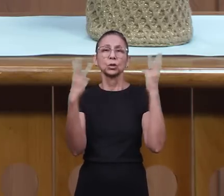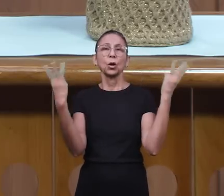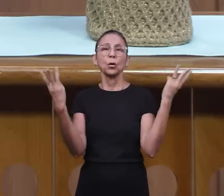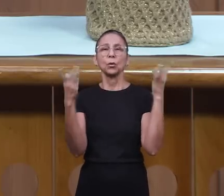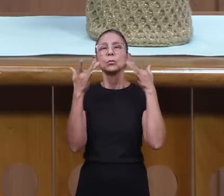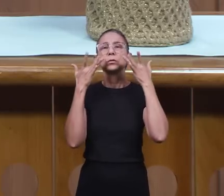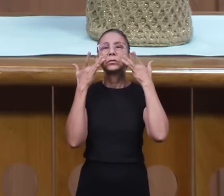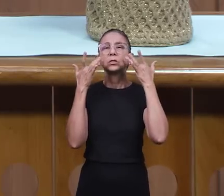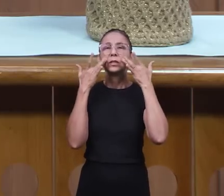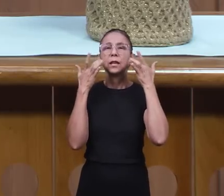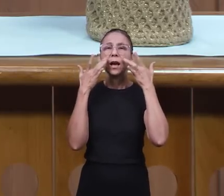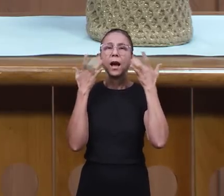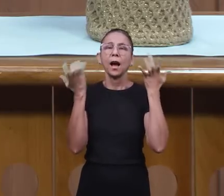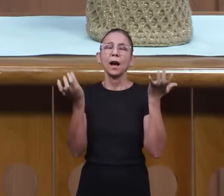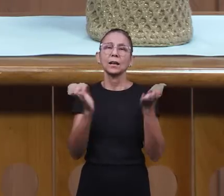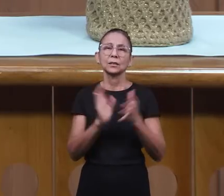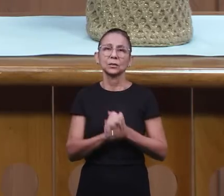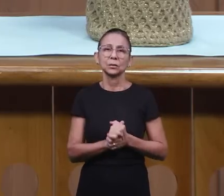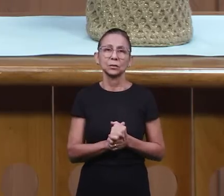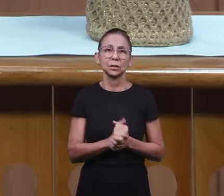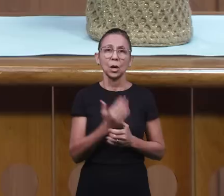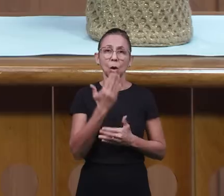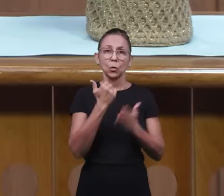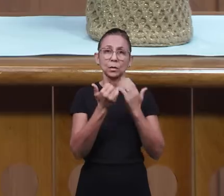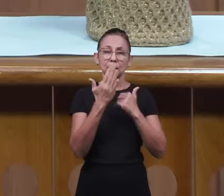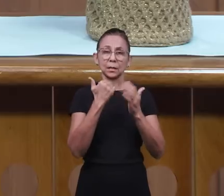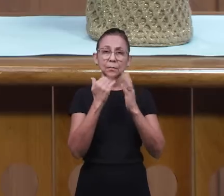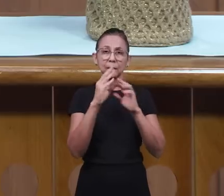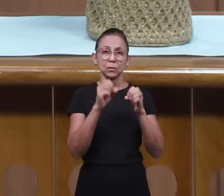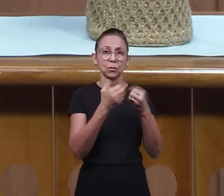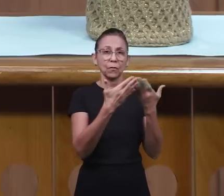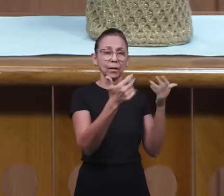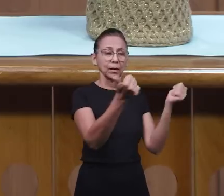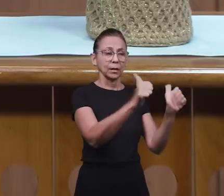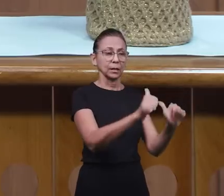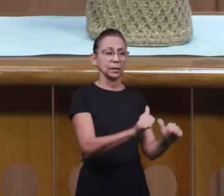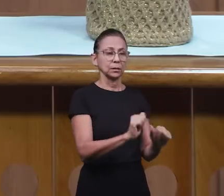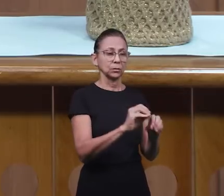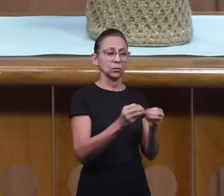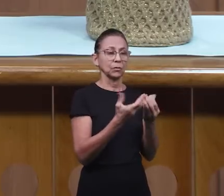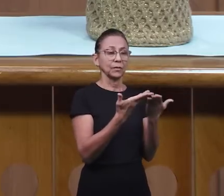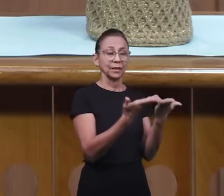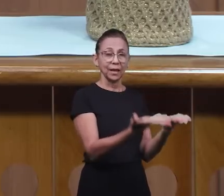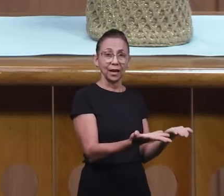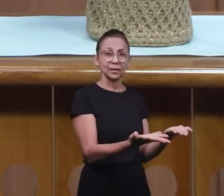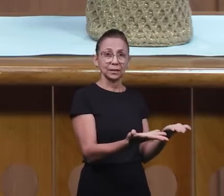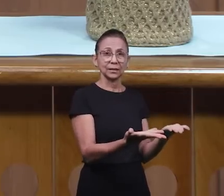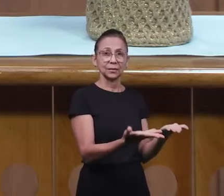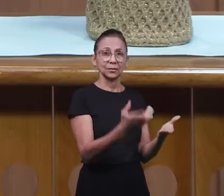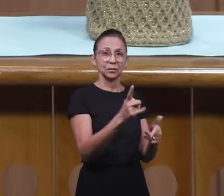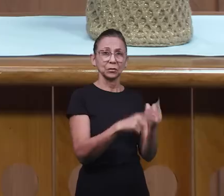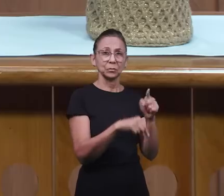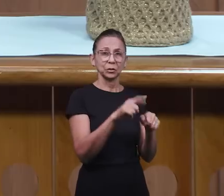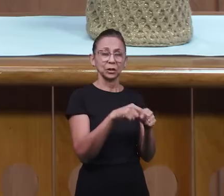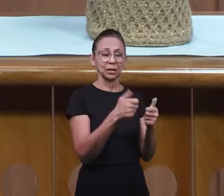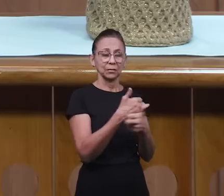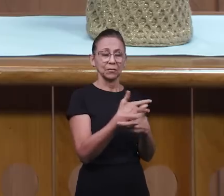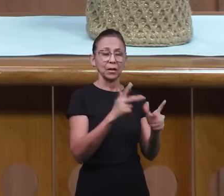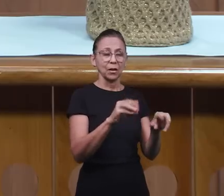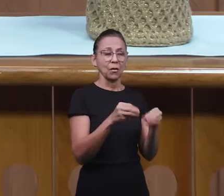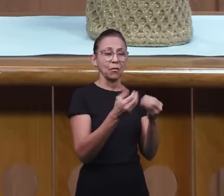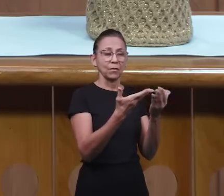culto onde os alimentos ali são sacrificados a ídolos, objetos místicos, fazem parte desse